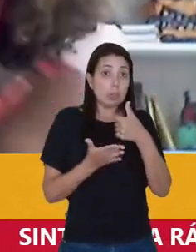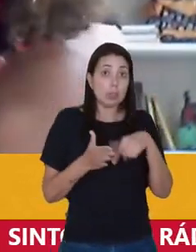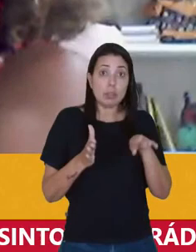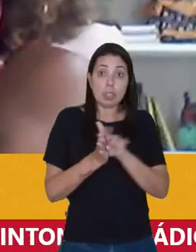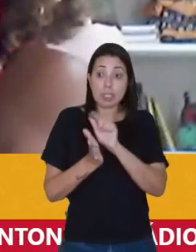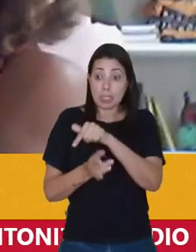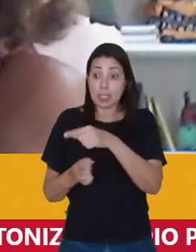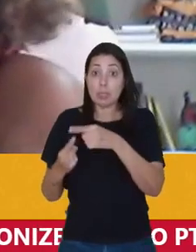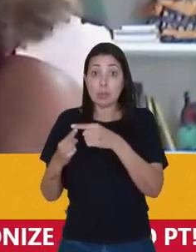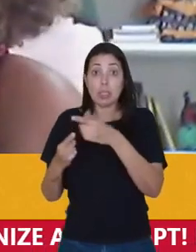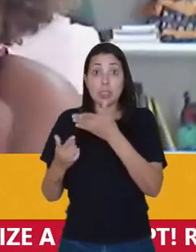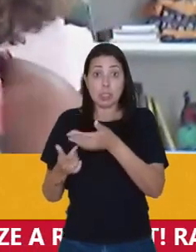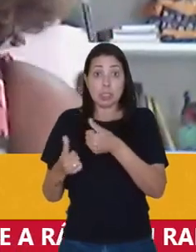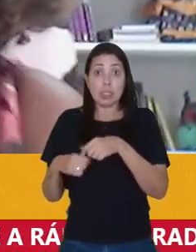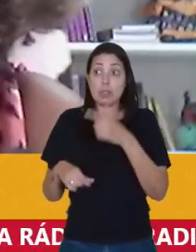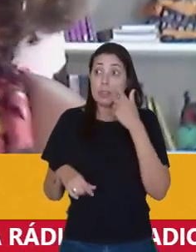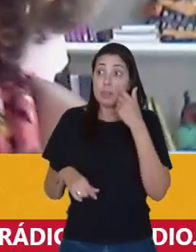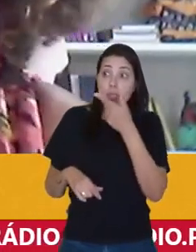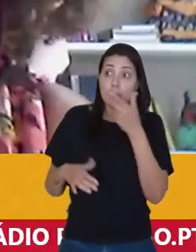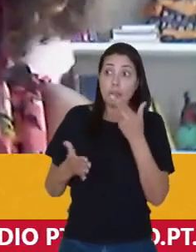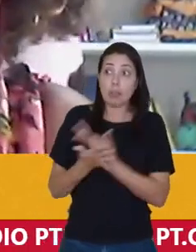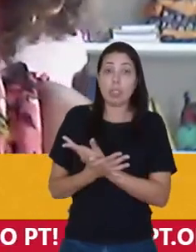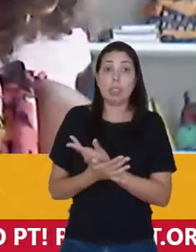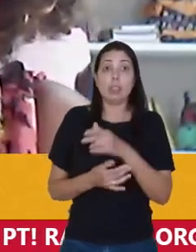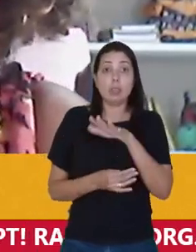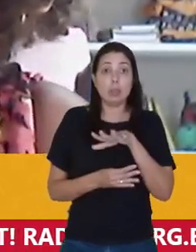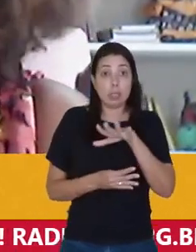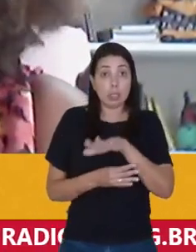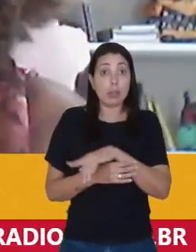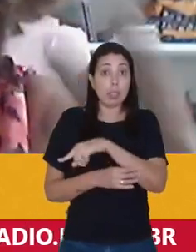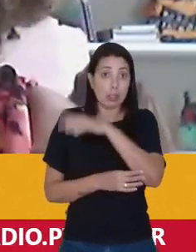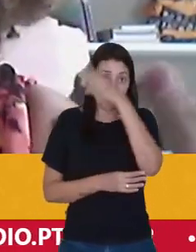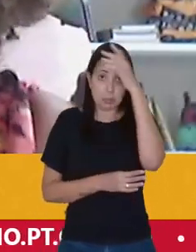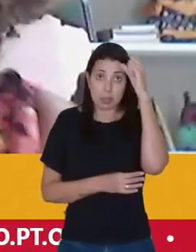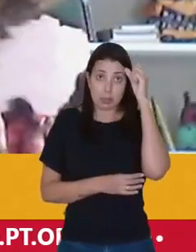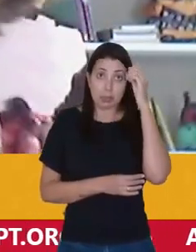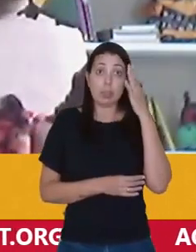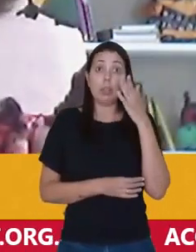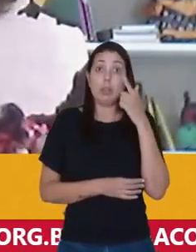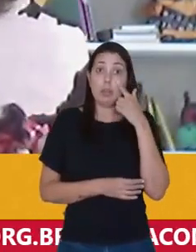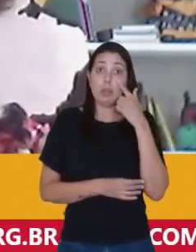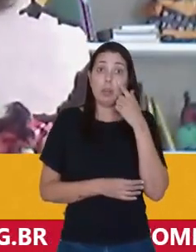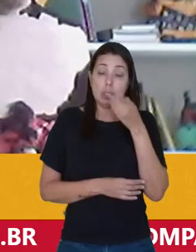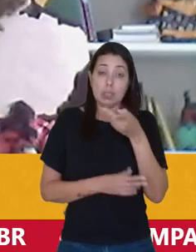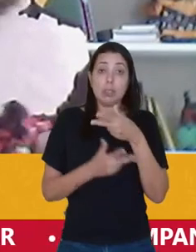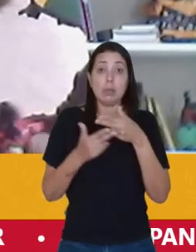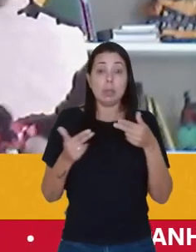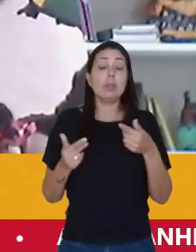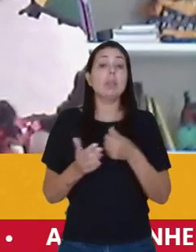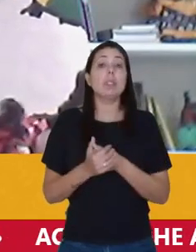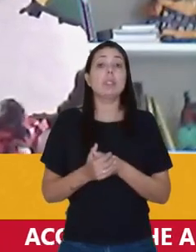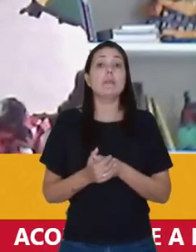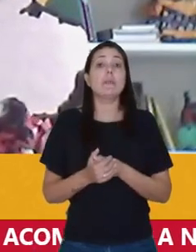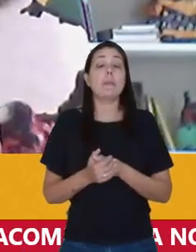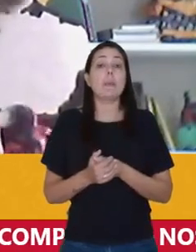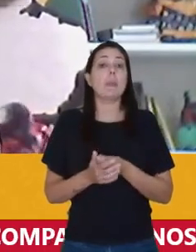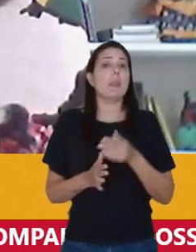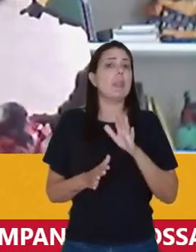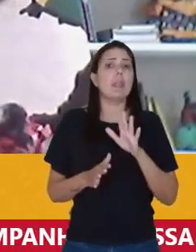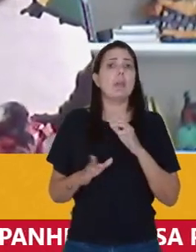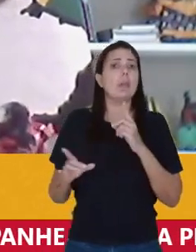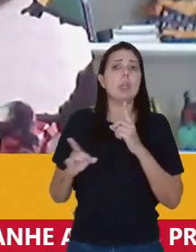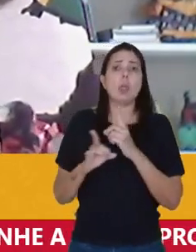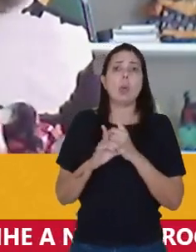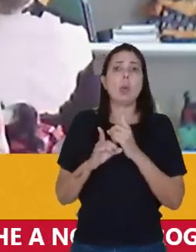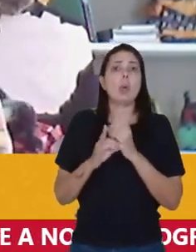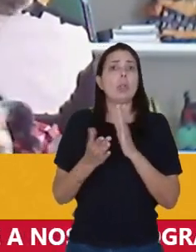viessem, porque elas já estavam vendo o que estava acontecendo no centro de Manaus. Então, olha, isso é uma coisa que a gente não encontra,